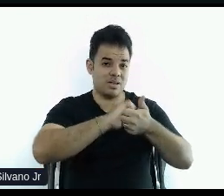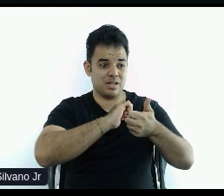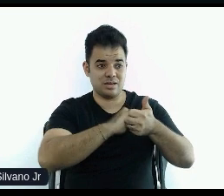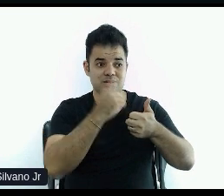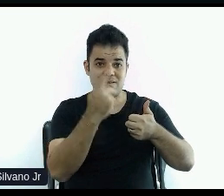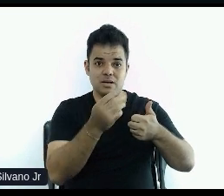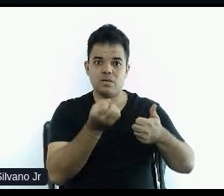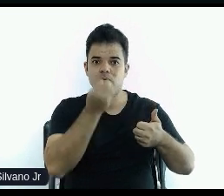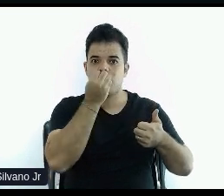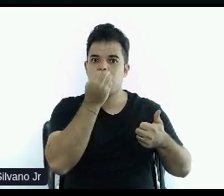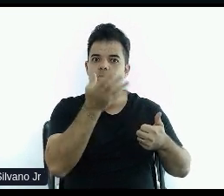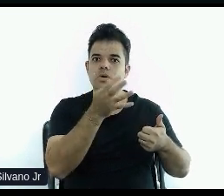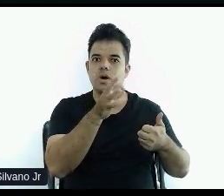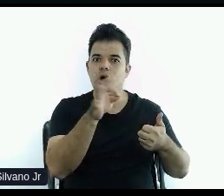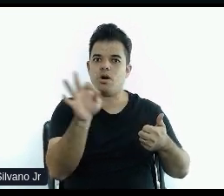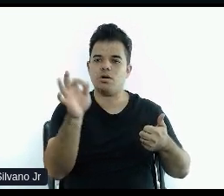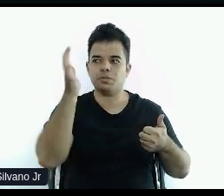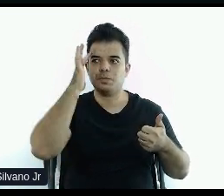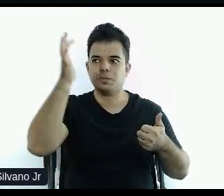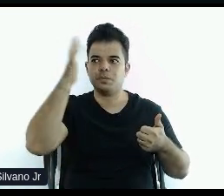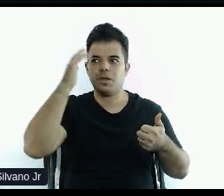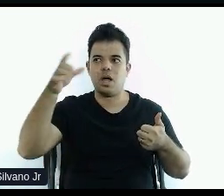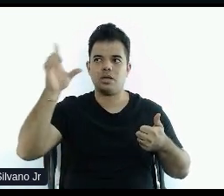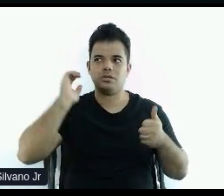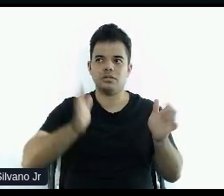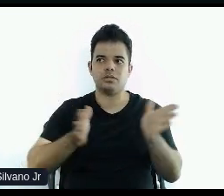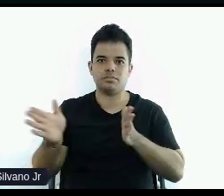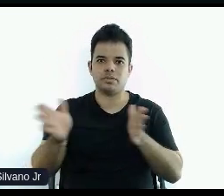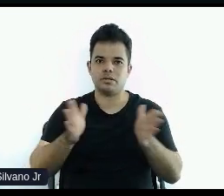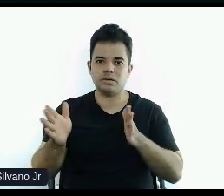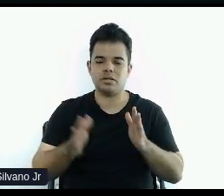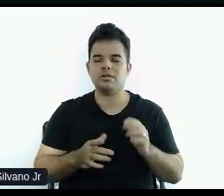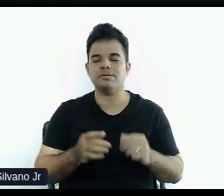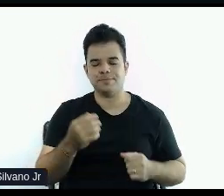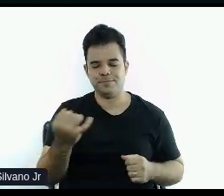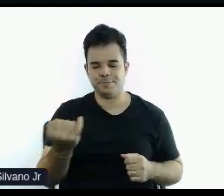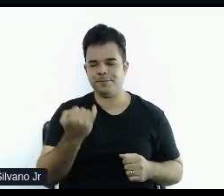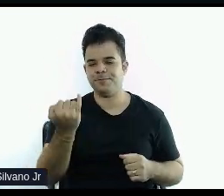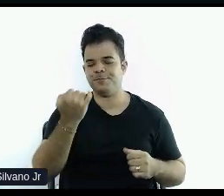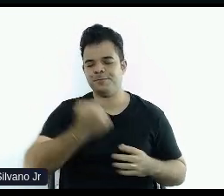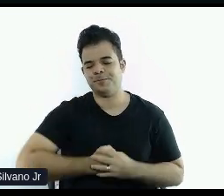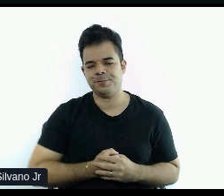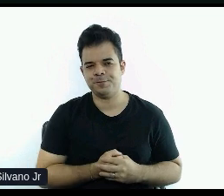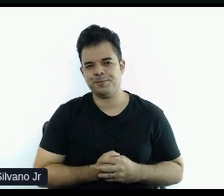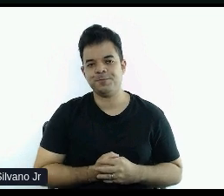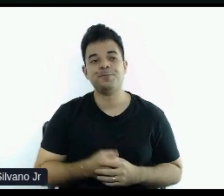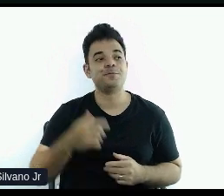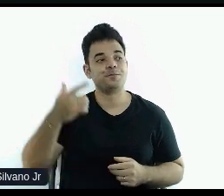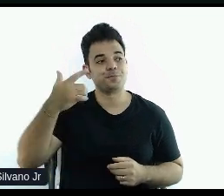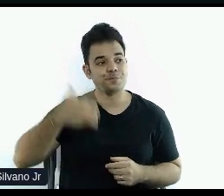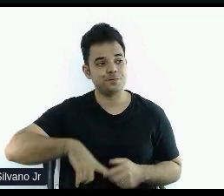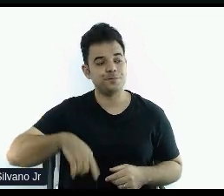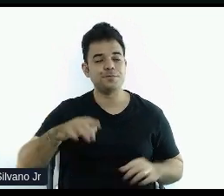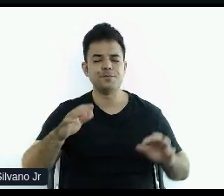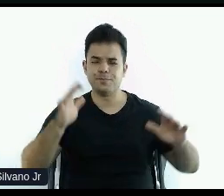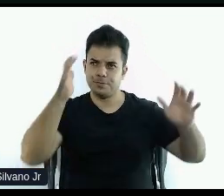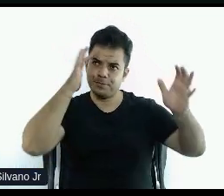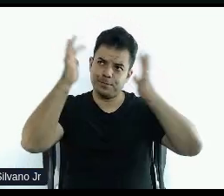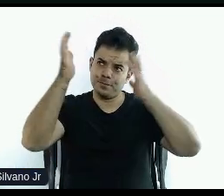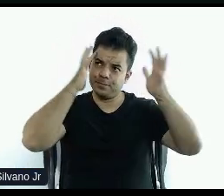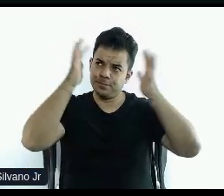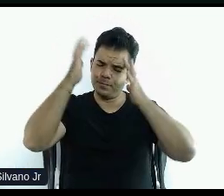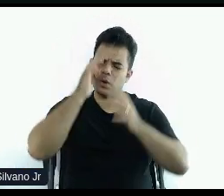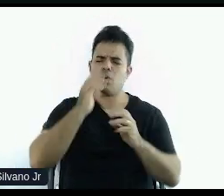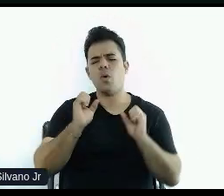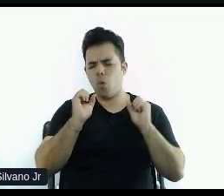gente já está deixando um pilar ali de lado. E aí, quando a gente olha para isso, né, a gente pensa, beleza,